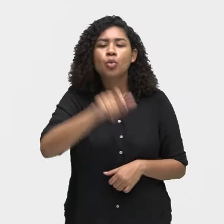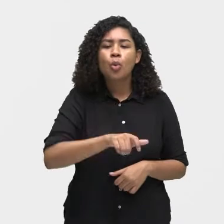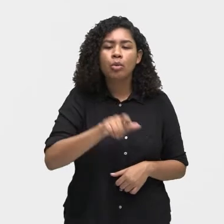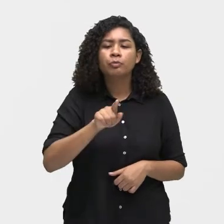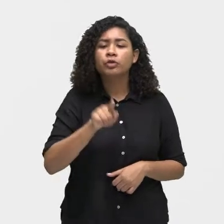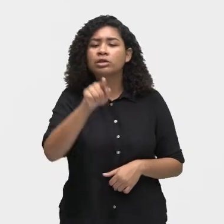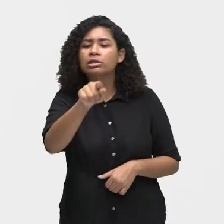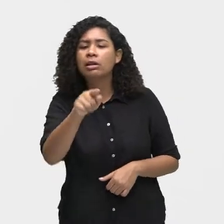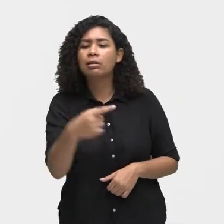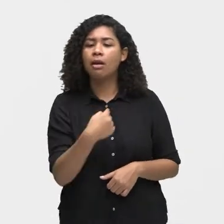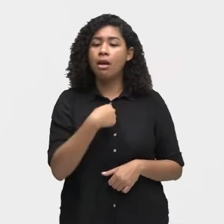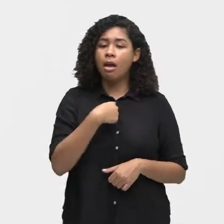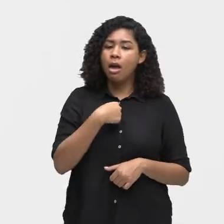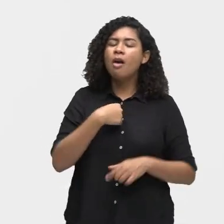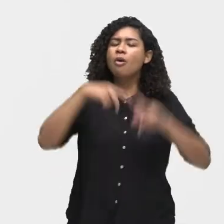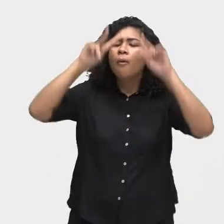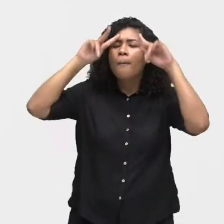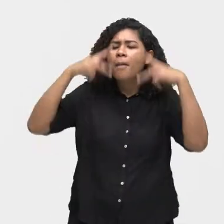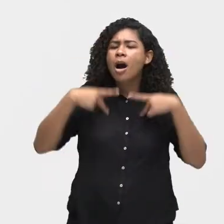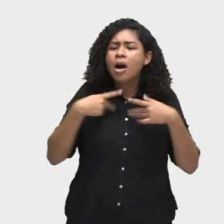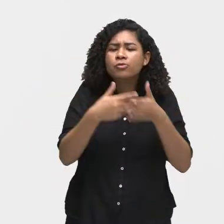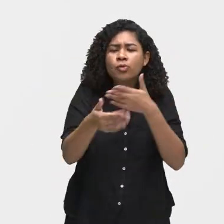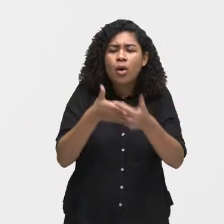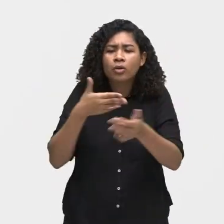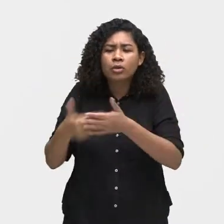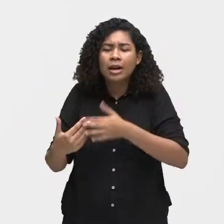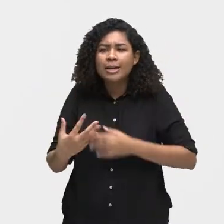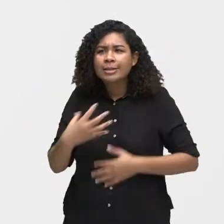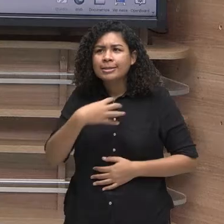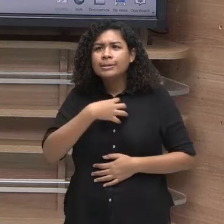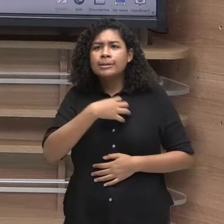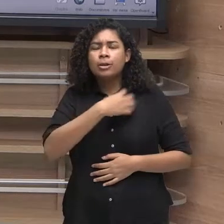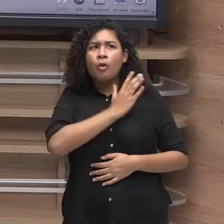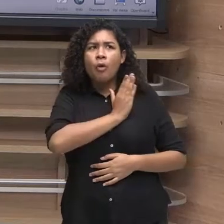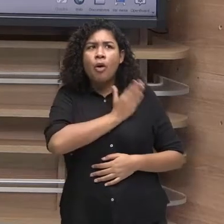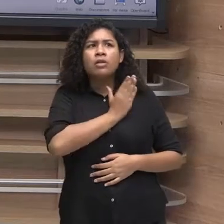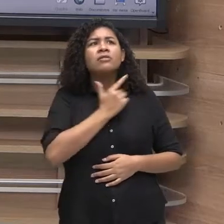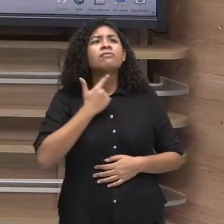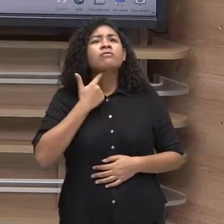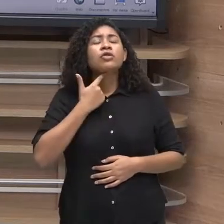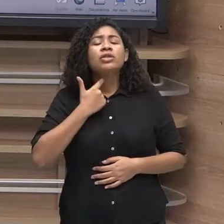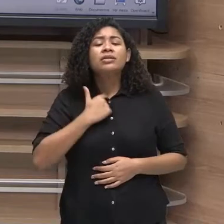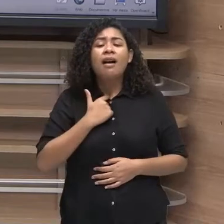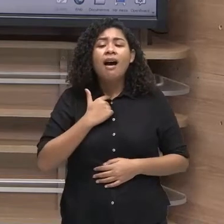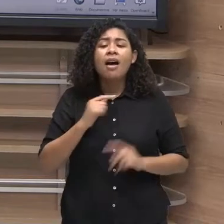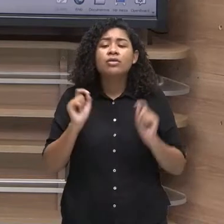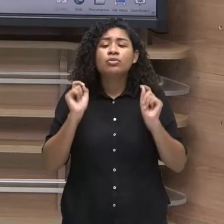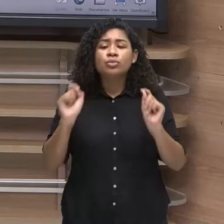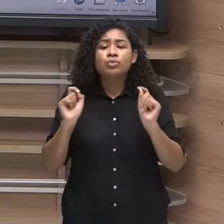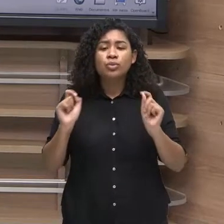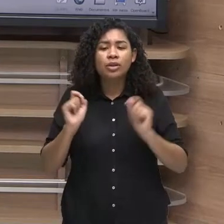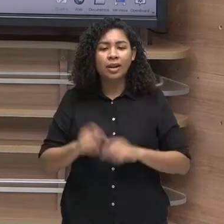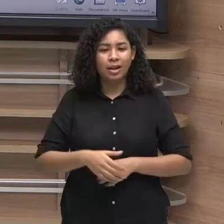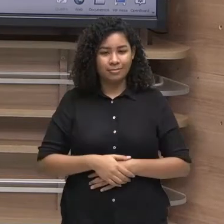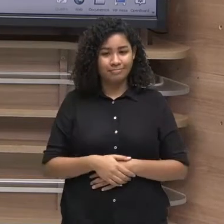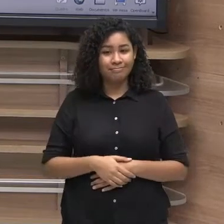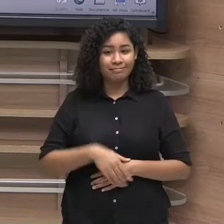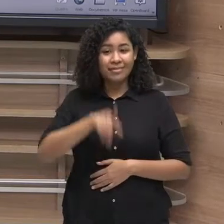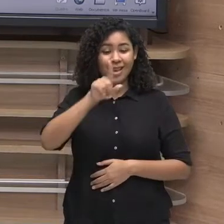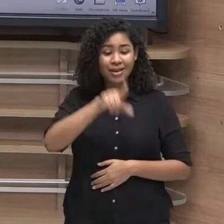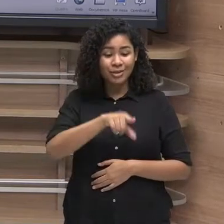eu, cada ser humano, ele tem no coração o desejo intenso de querer fazer o